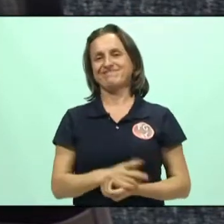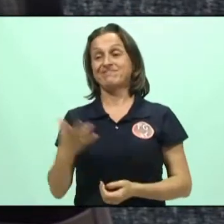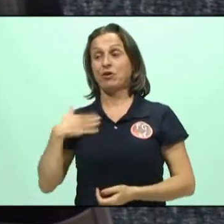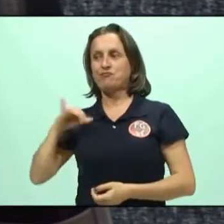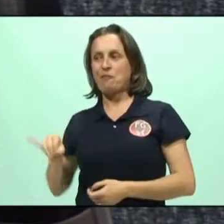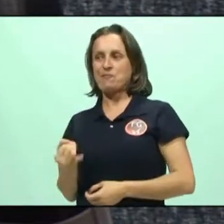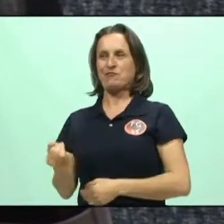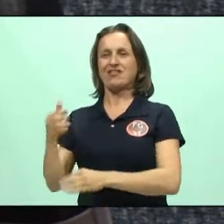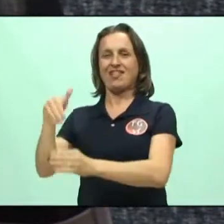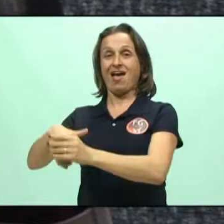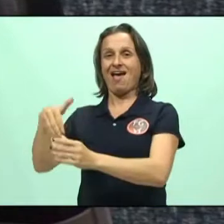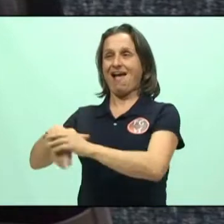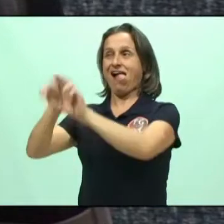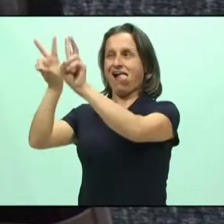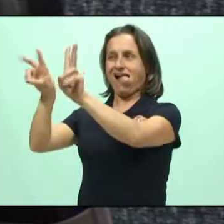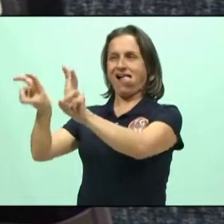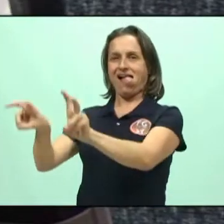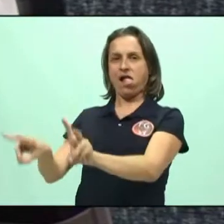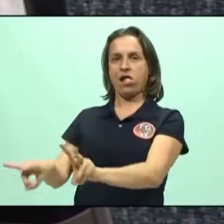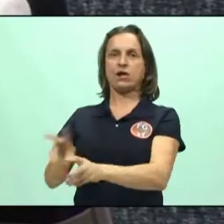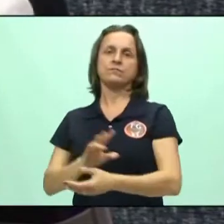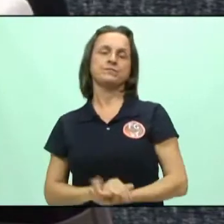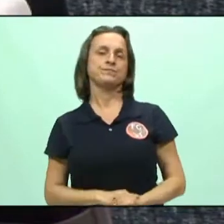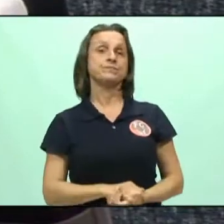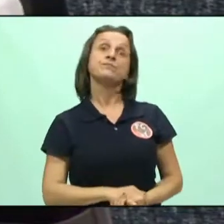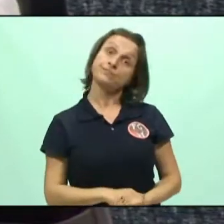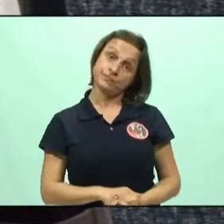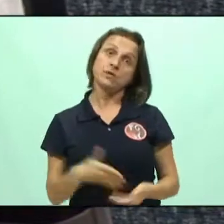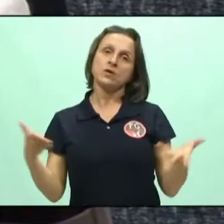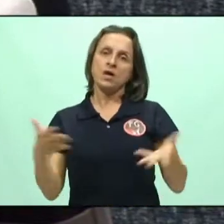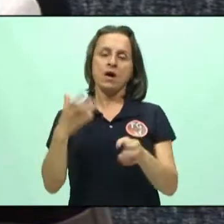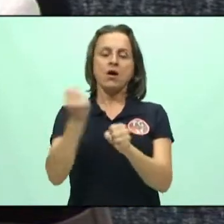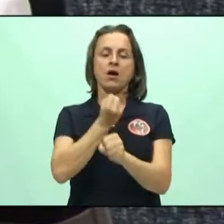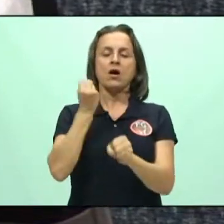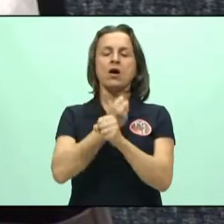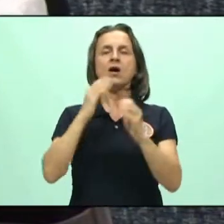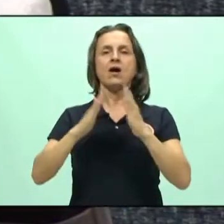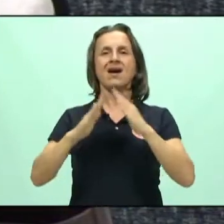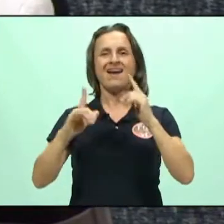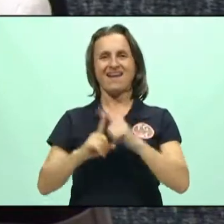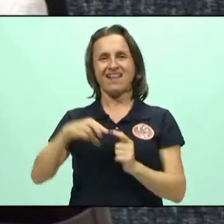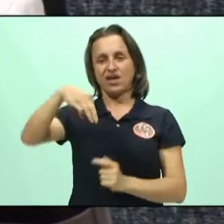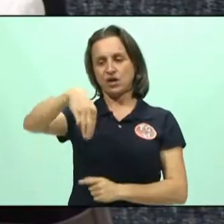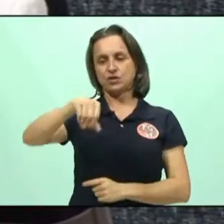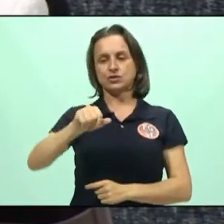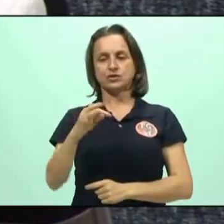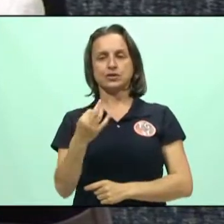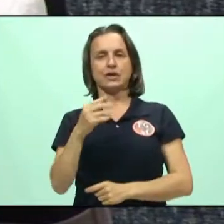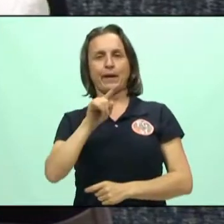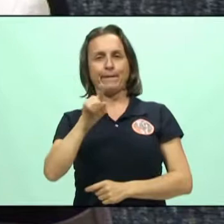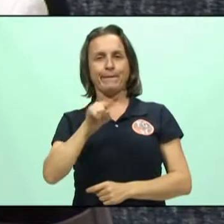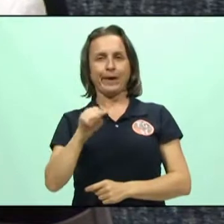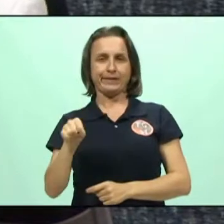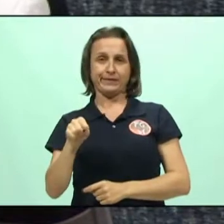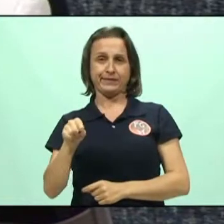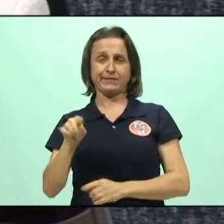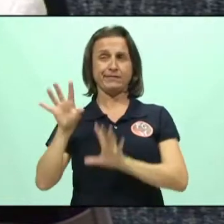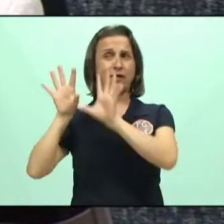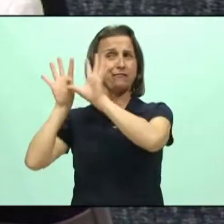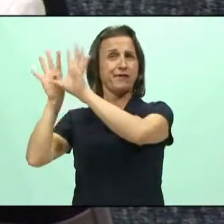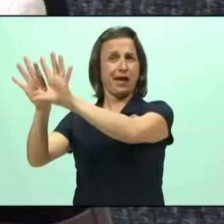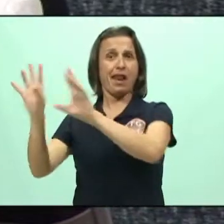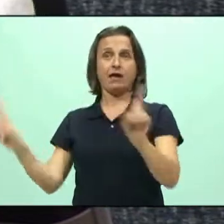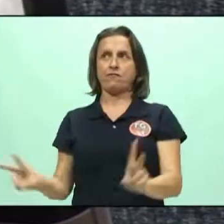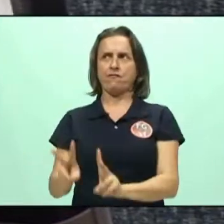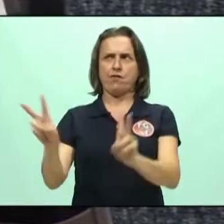E aí tá lá a obra da matriz e vai ficar lá porque eles vão valorizar aquela obra e